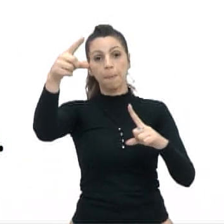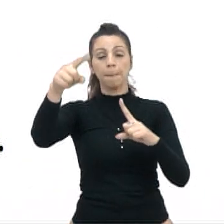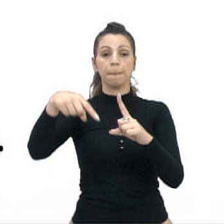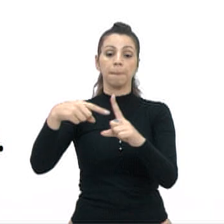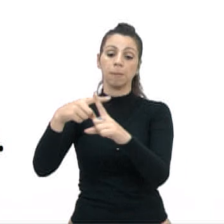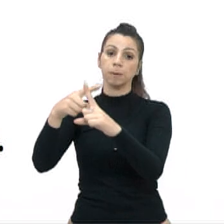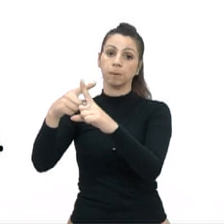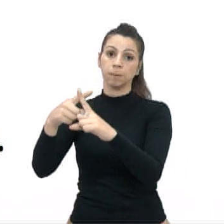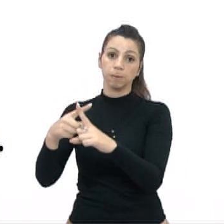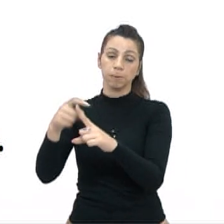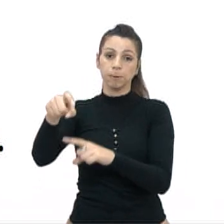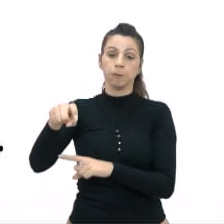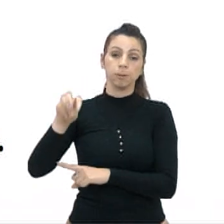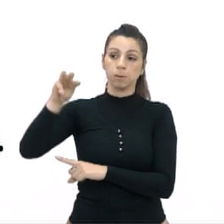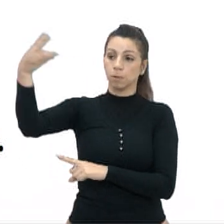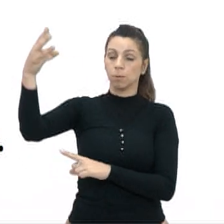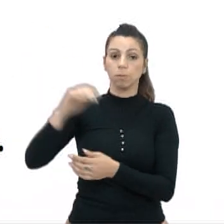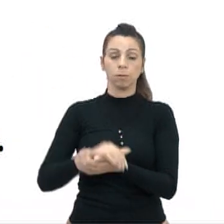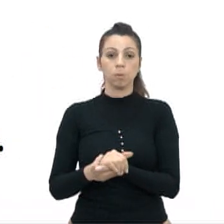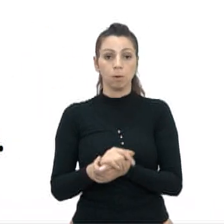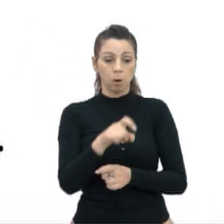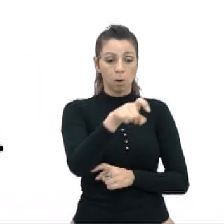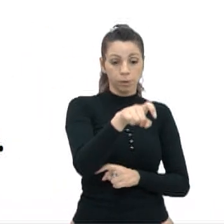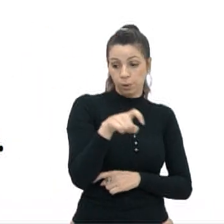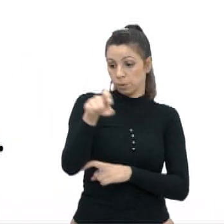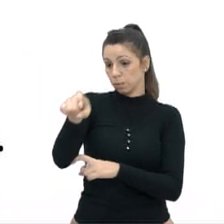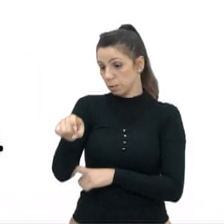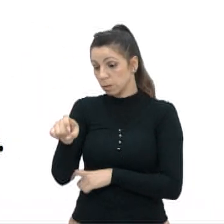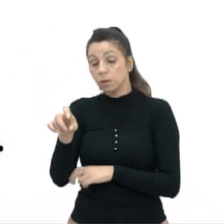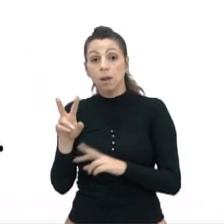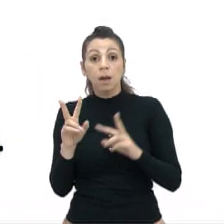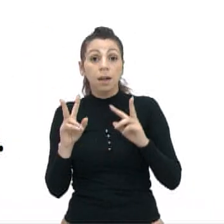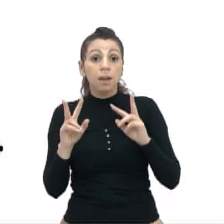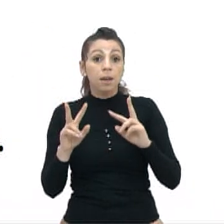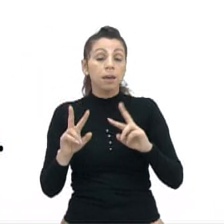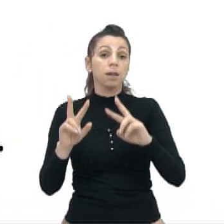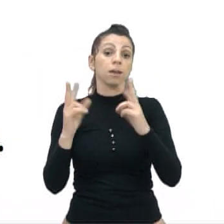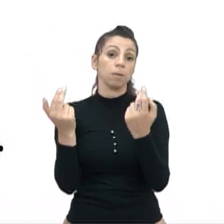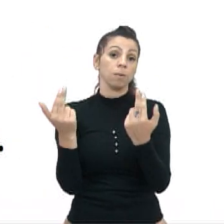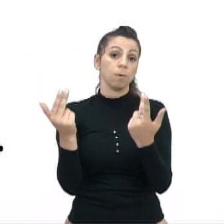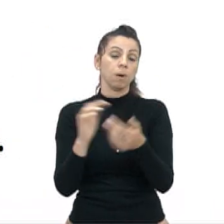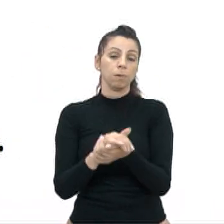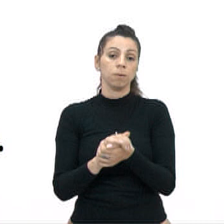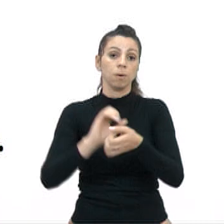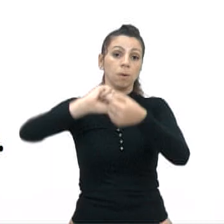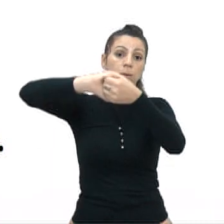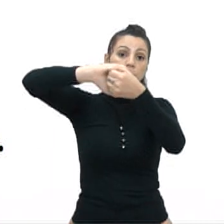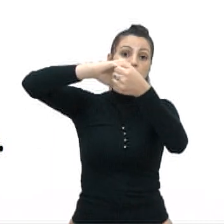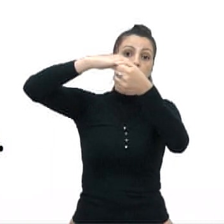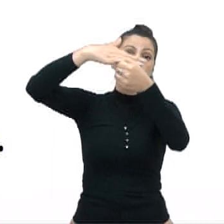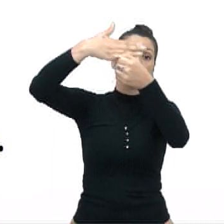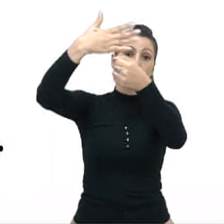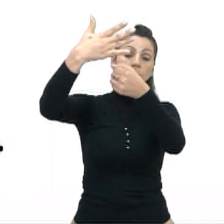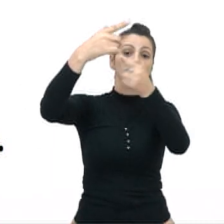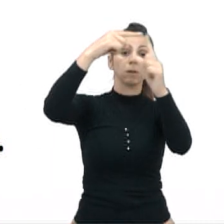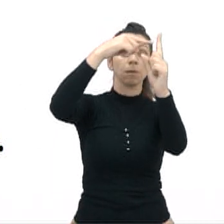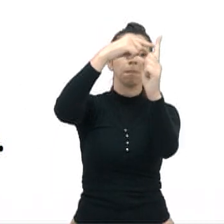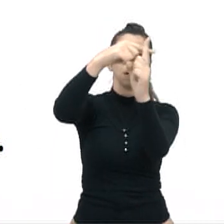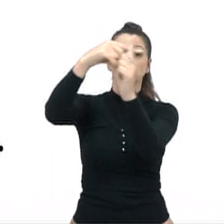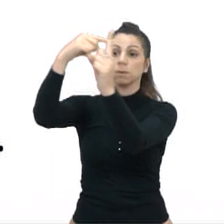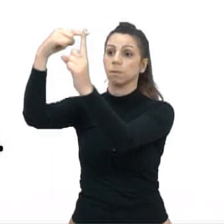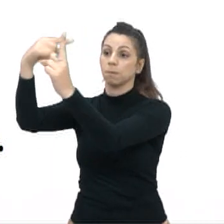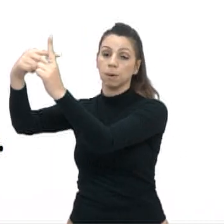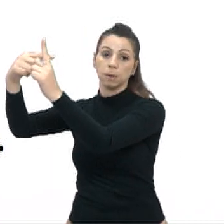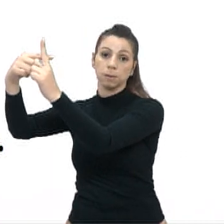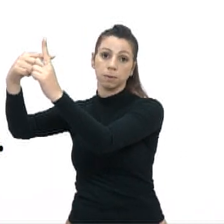A base é a mesma. Os expoentes são diferentes. Multiplicação de potências de mesma base. Repete a